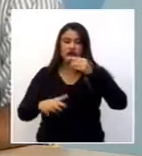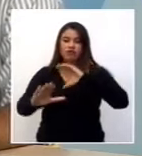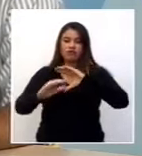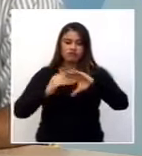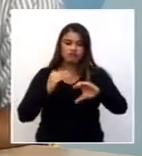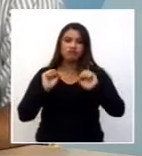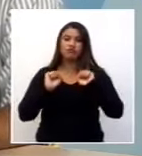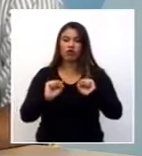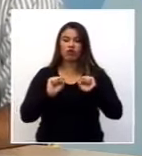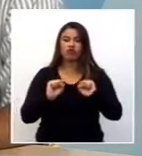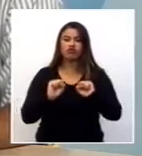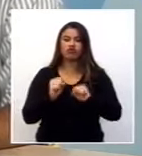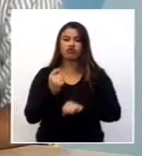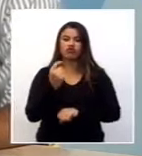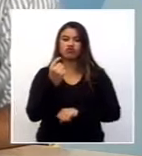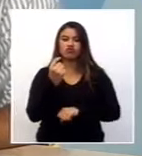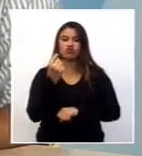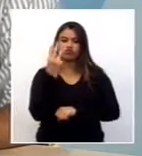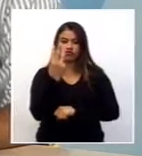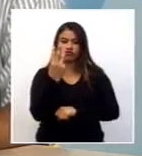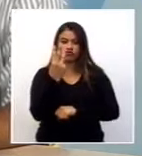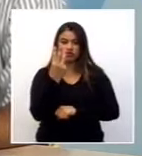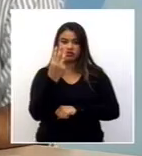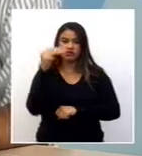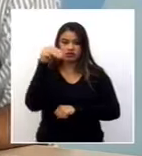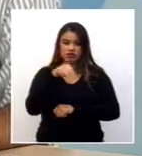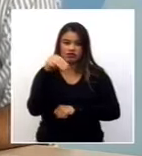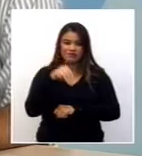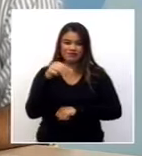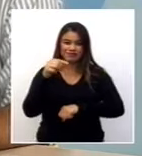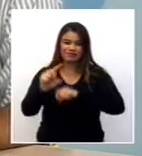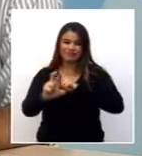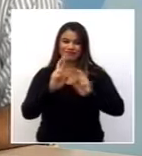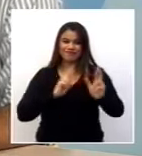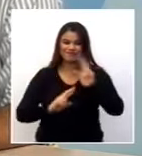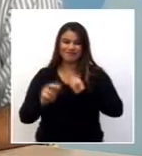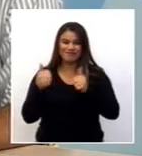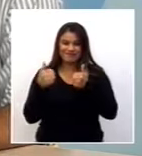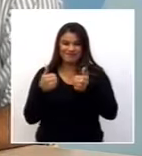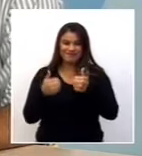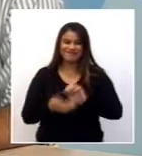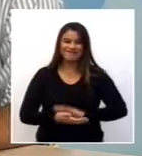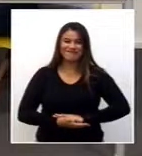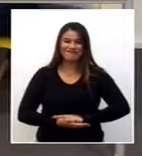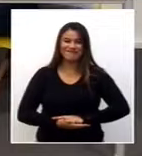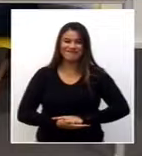ó, 3 minutos, é isso? 3 minutos. Tudo bem?